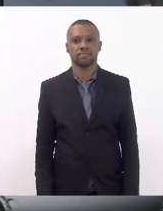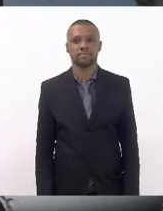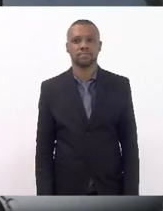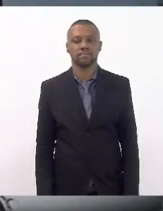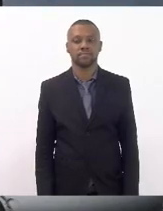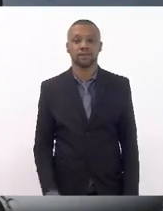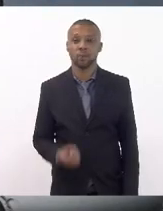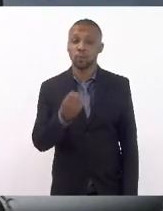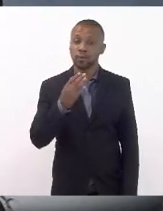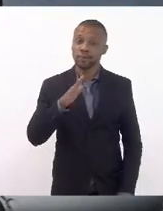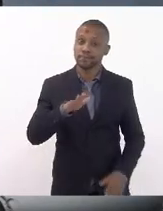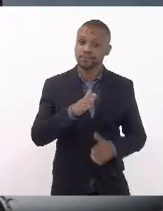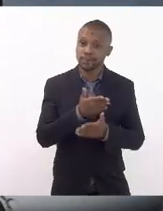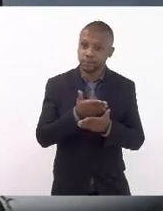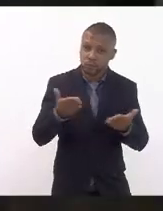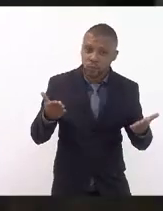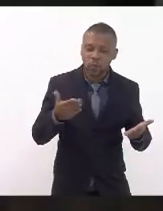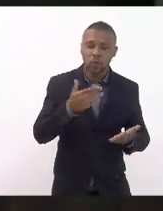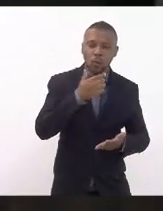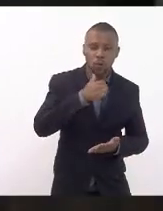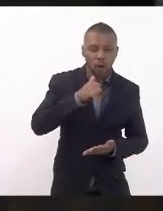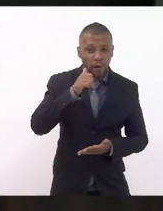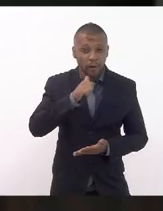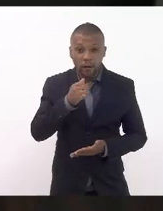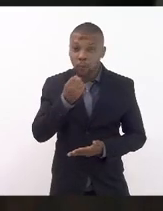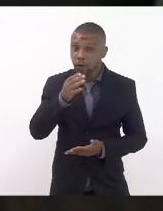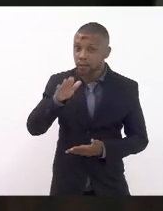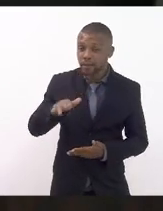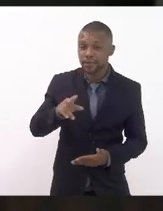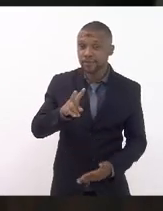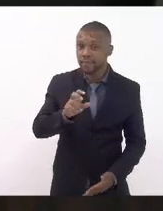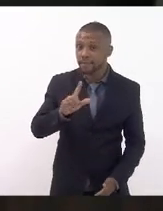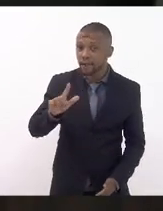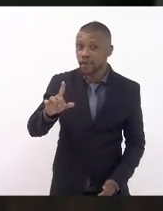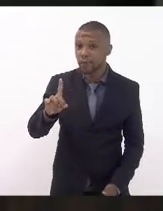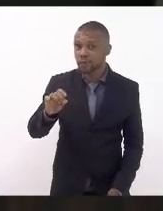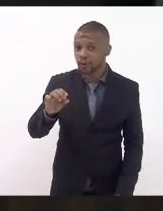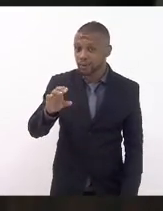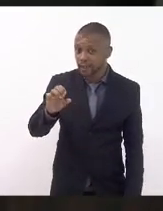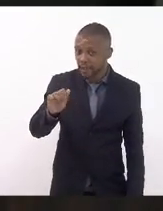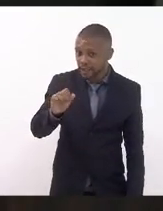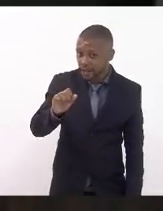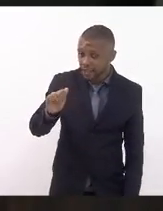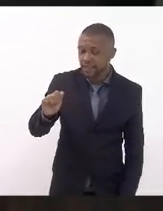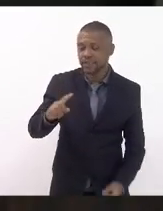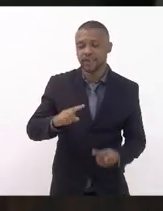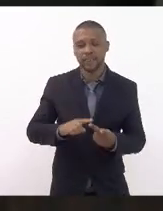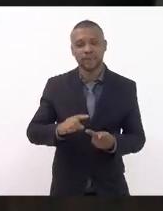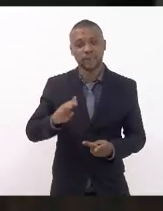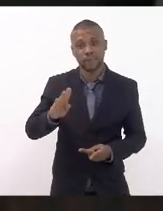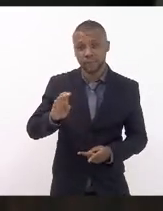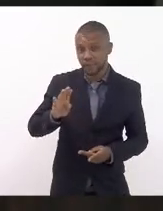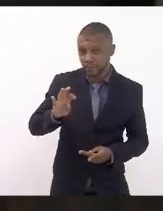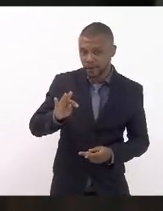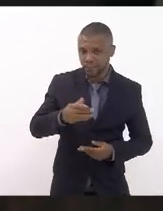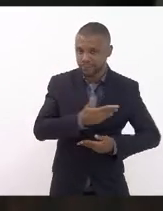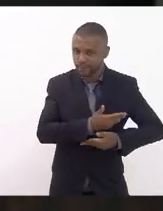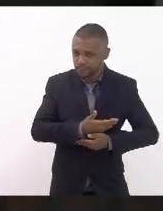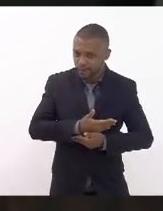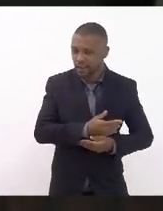Boa tarde a todas e todos, boa tarde Valdo Ceasa, nosso Bebetão, subtenente,